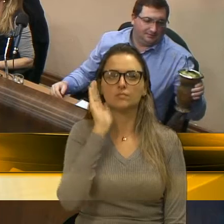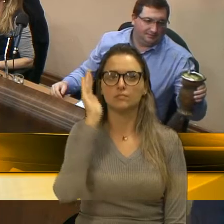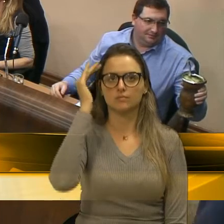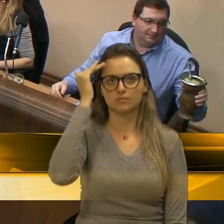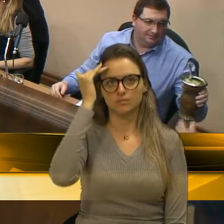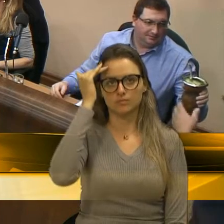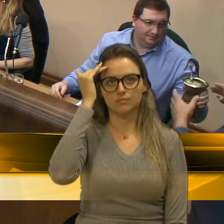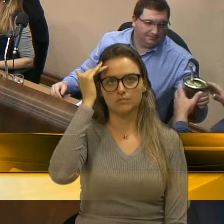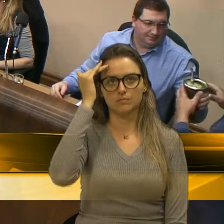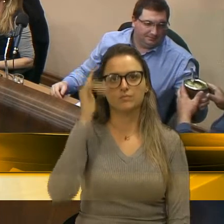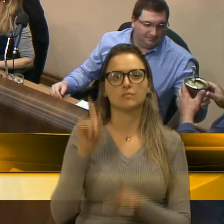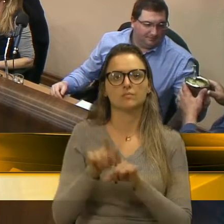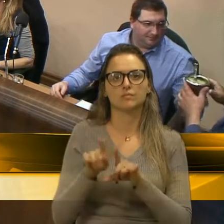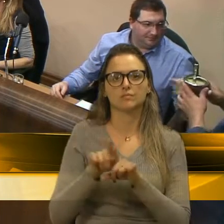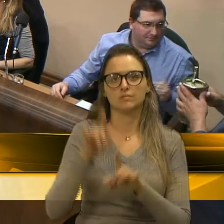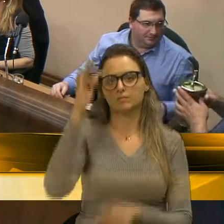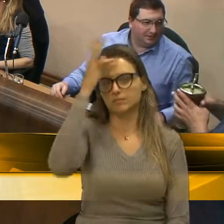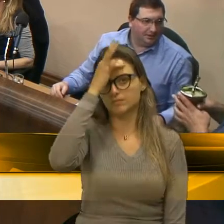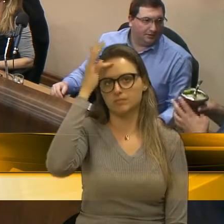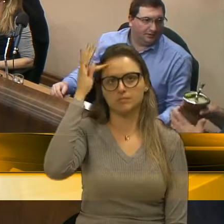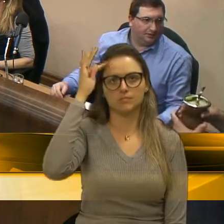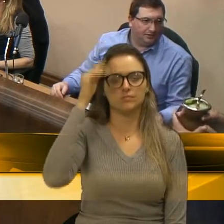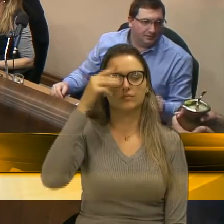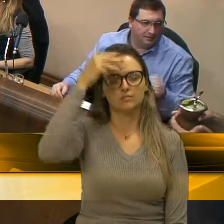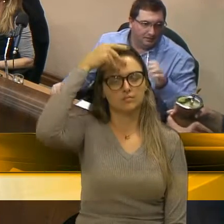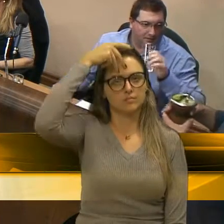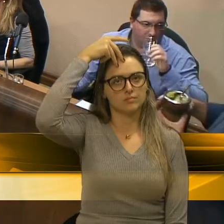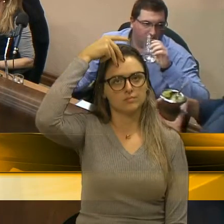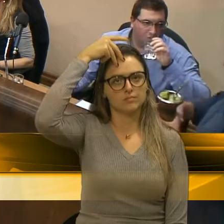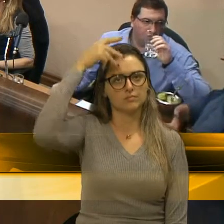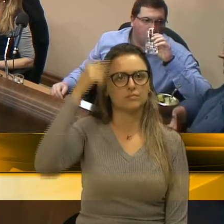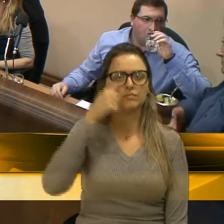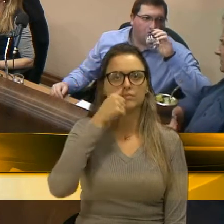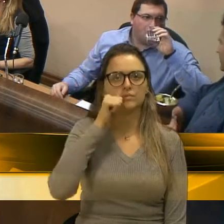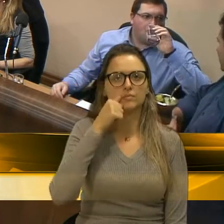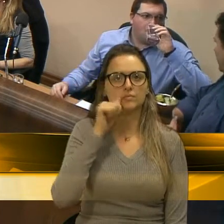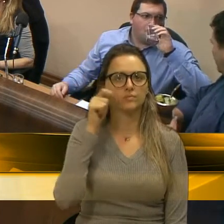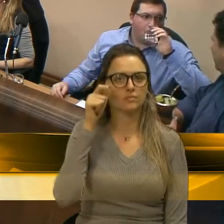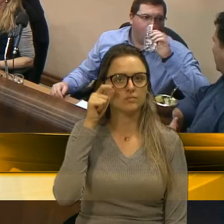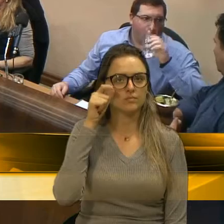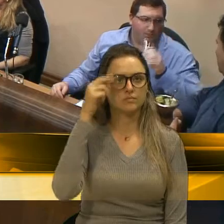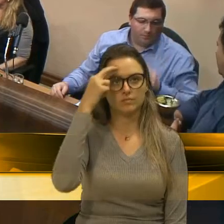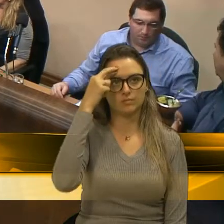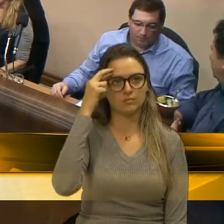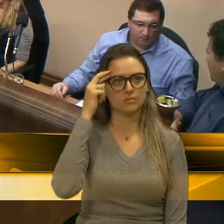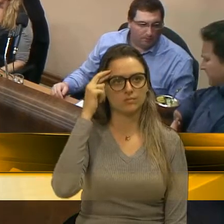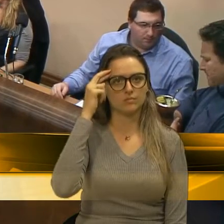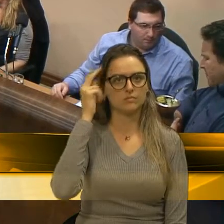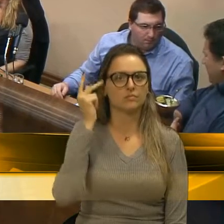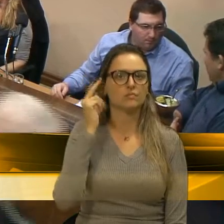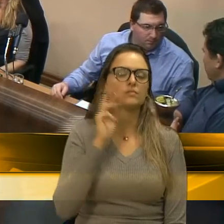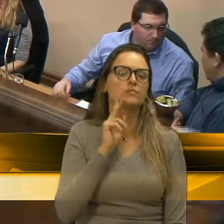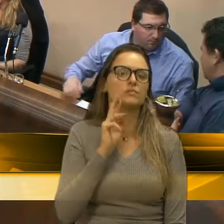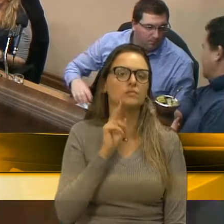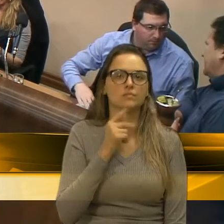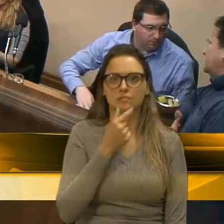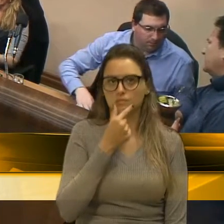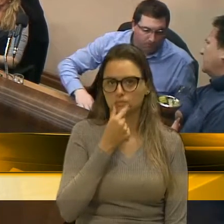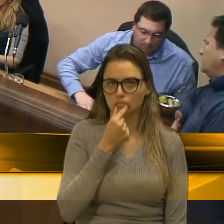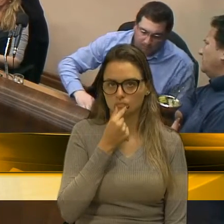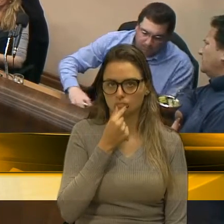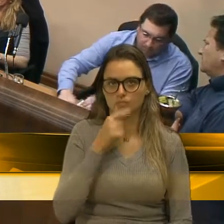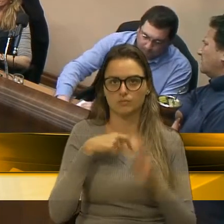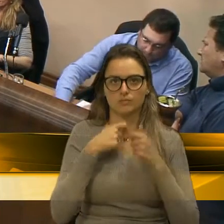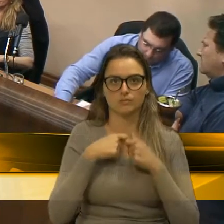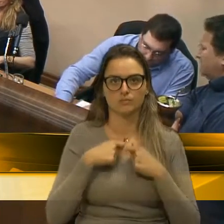Grimmelmaier. E ainda Gustavo Toigo, Kiko Girardi, Paula Iores, Paulo Périco, Rafael Bueno, Renato Oliveira, Ricardo Daneluz,